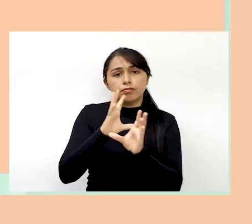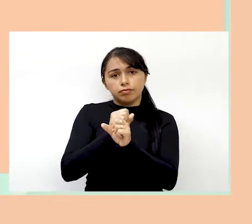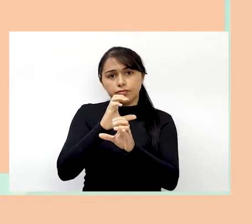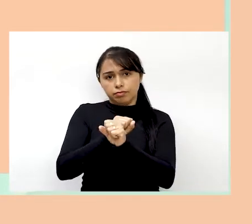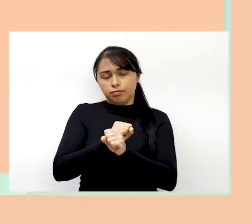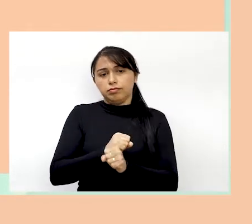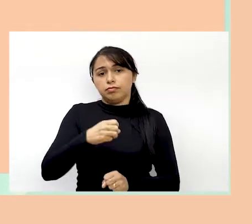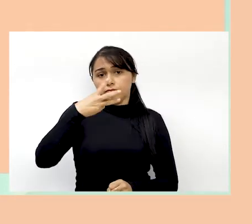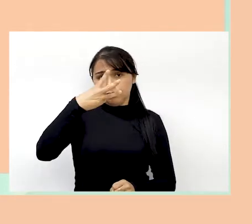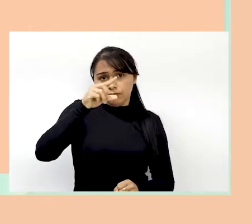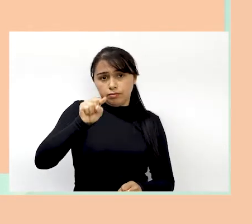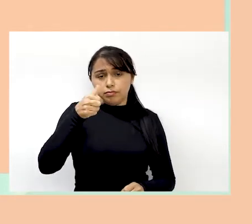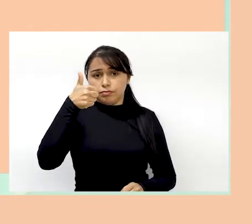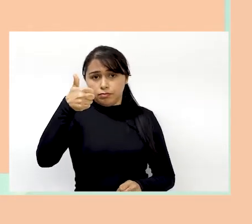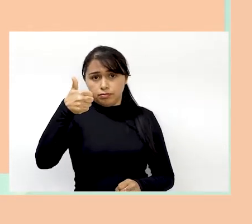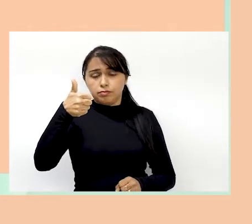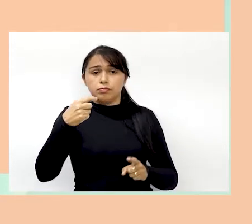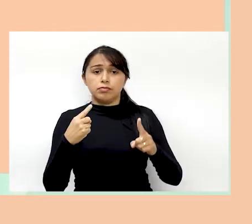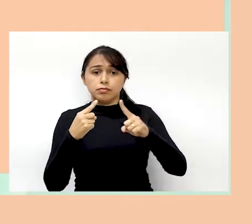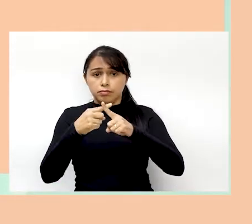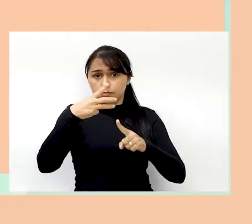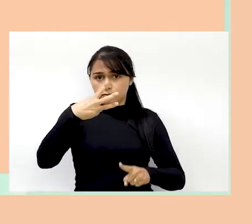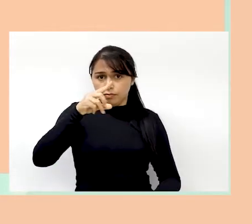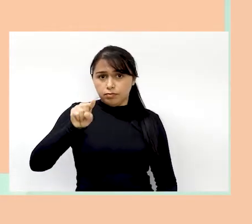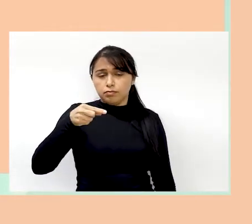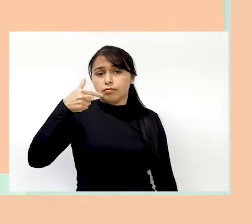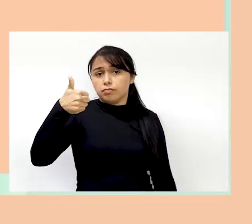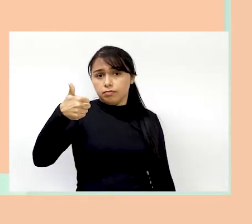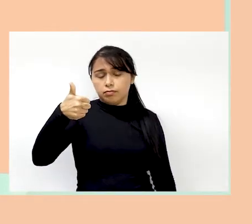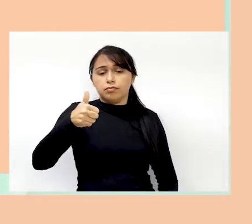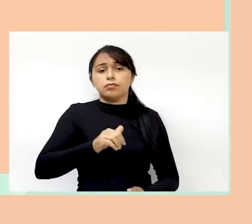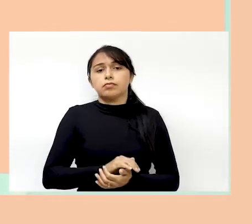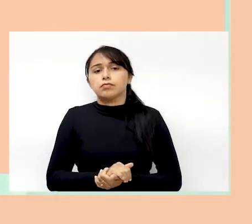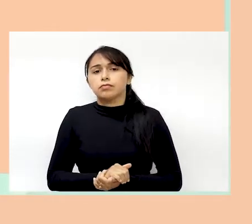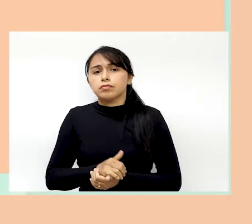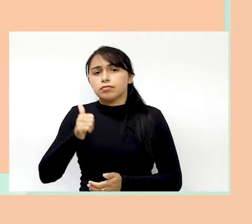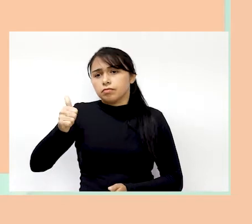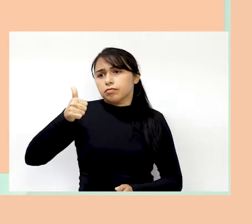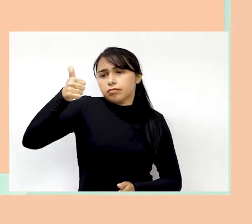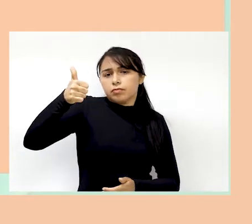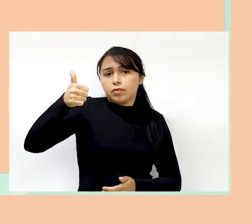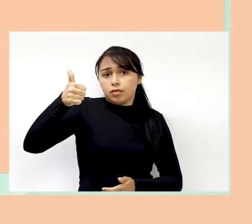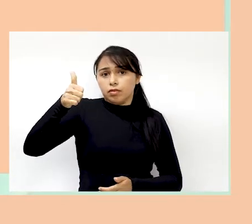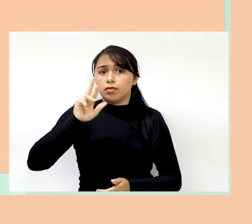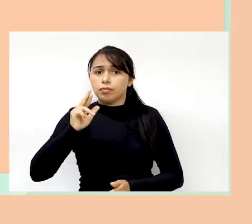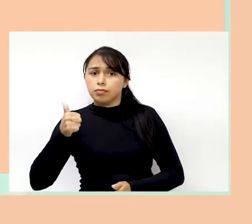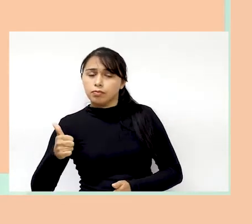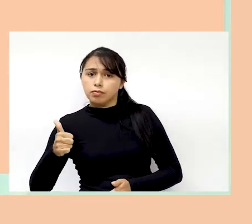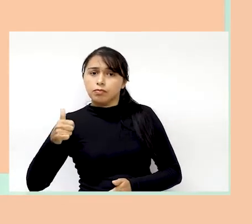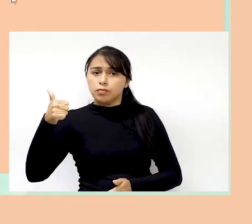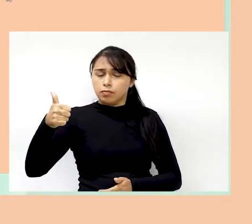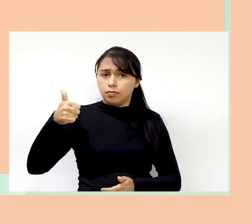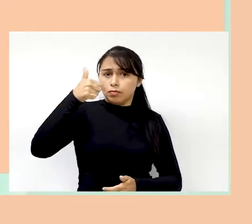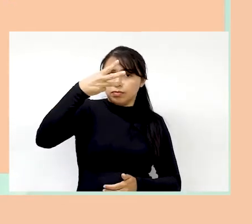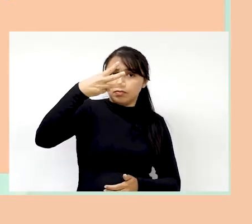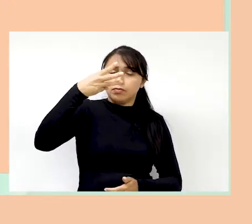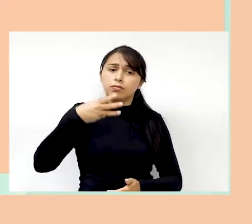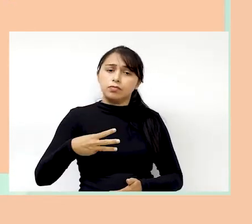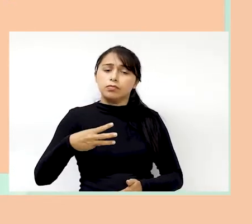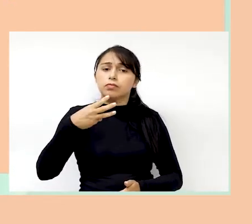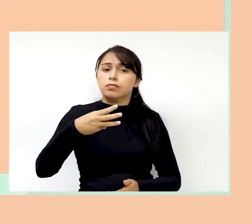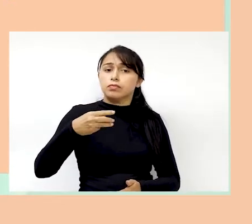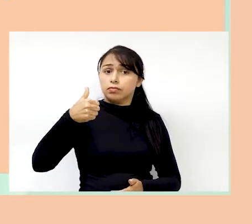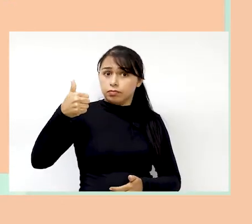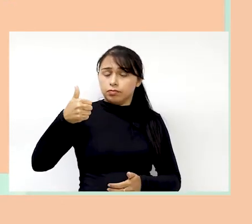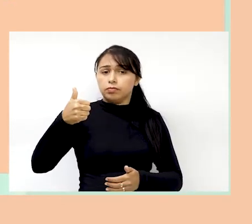aqui 3,1 vezes 3,1. Uma vezes 1 é 1, uma vezes 3 é 3, 3 vezes